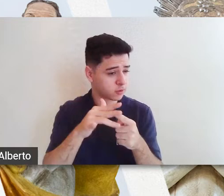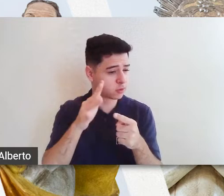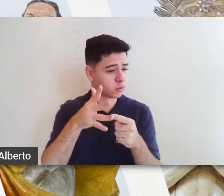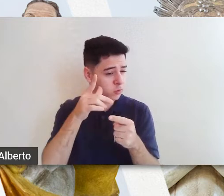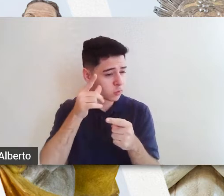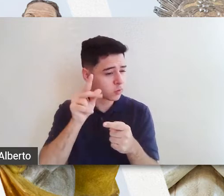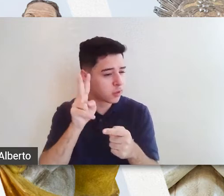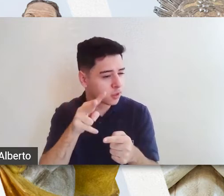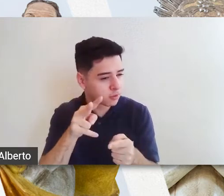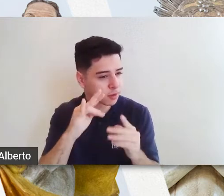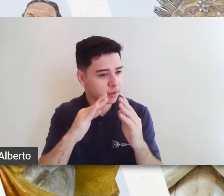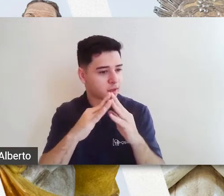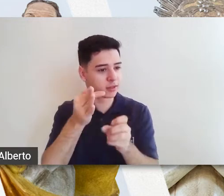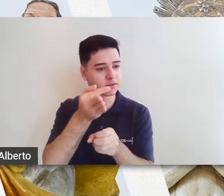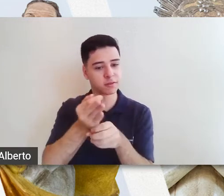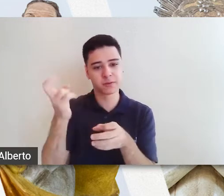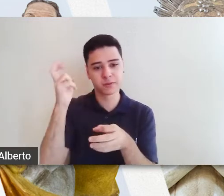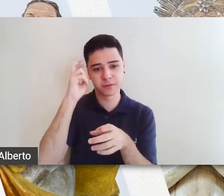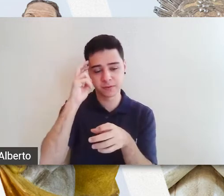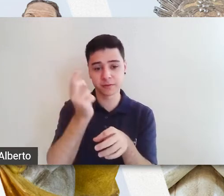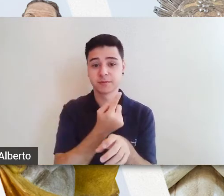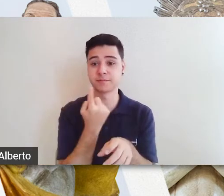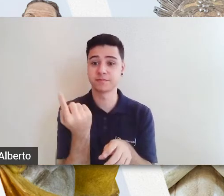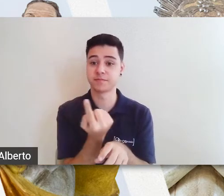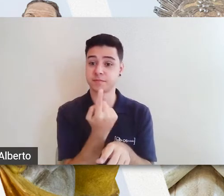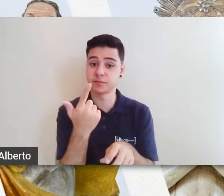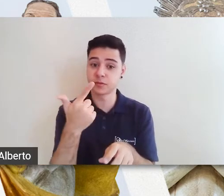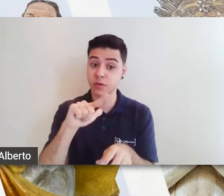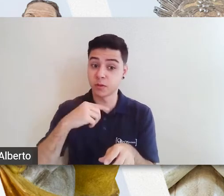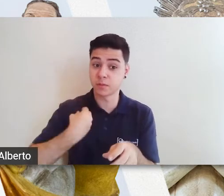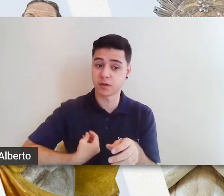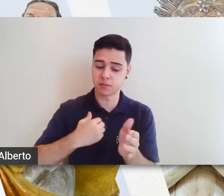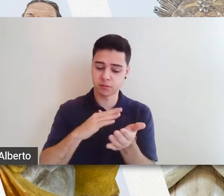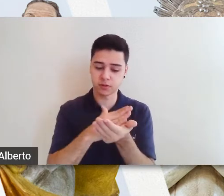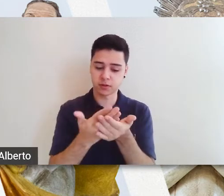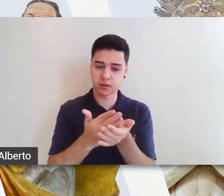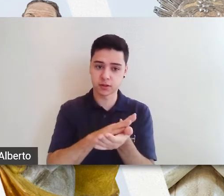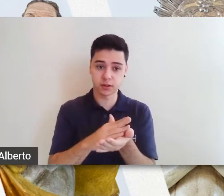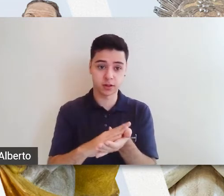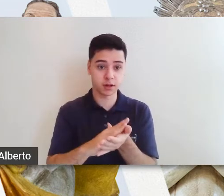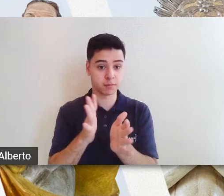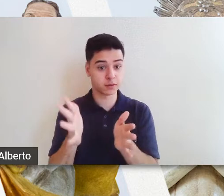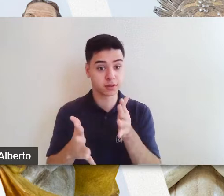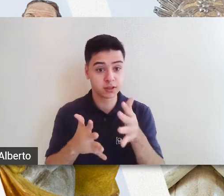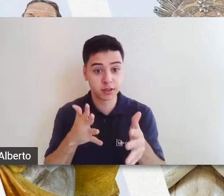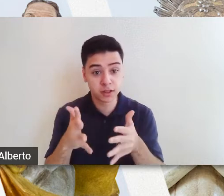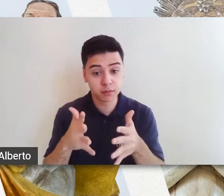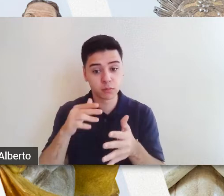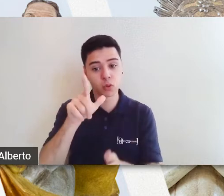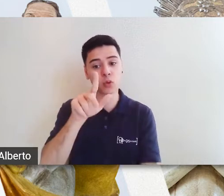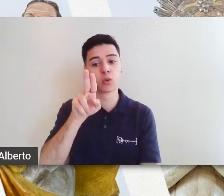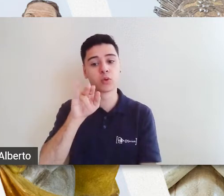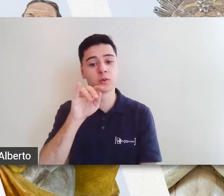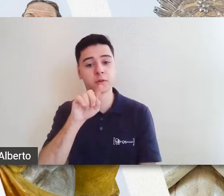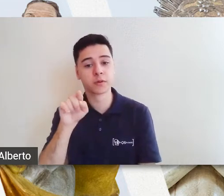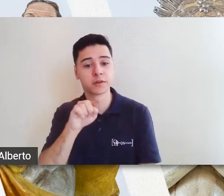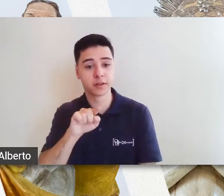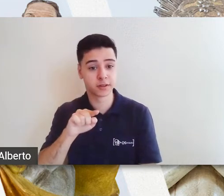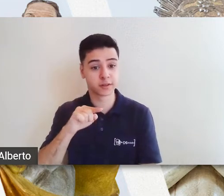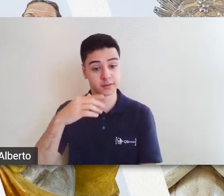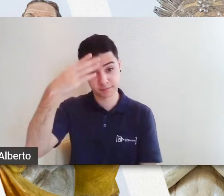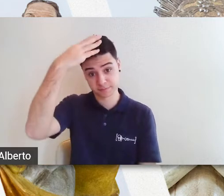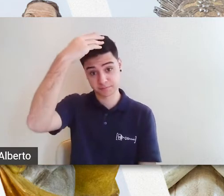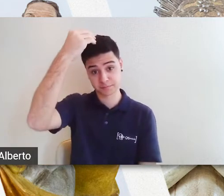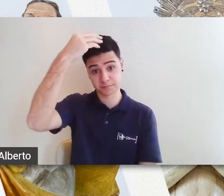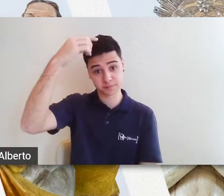Cultura. Estamos aí mais uma vez com a companhia do nosso intérprete de Libras, né, o Luiz. E hoje a gente vai falar